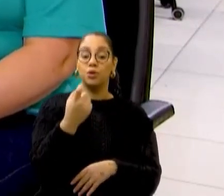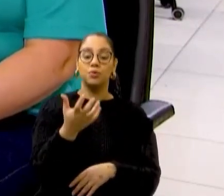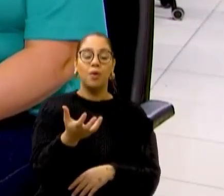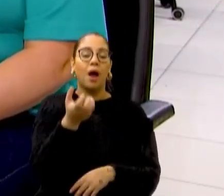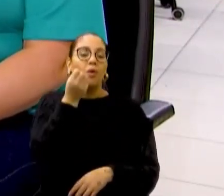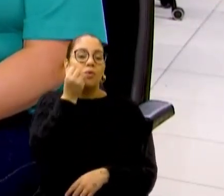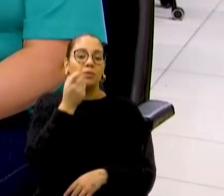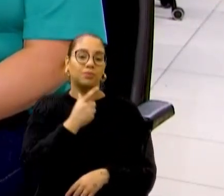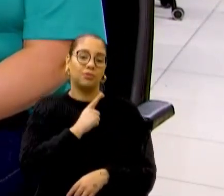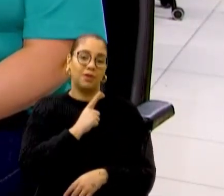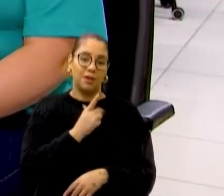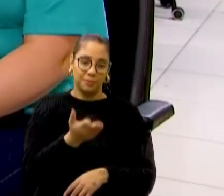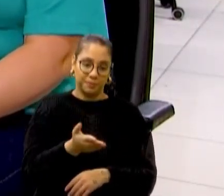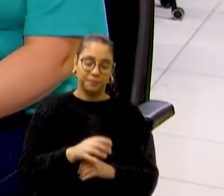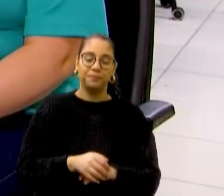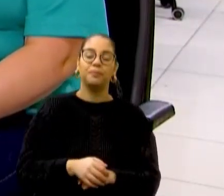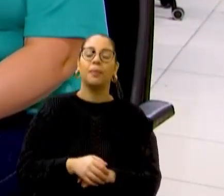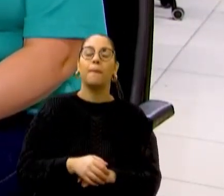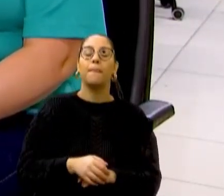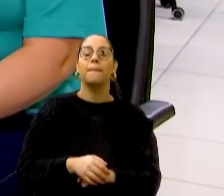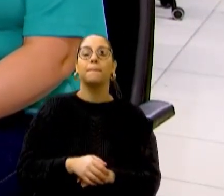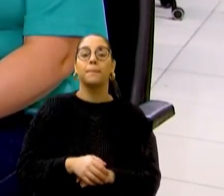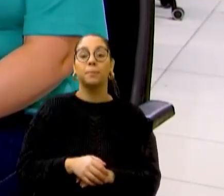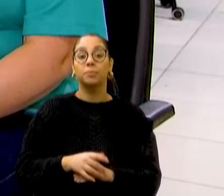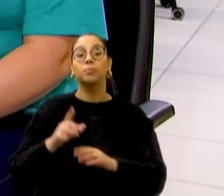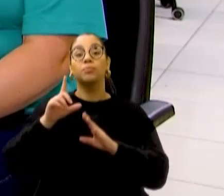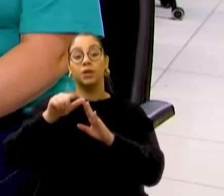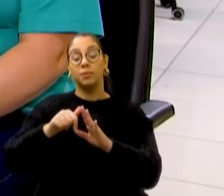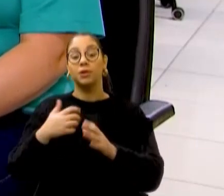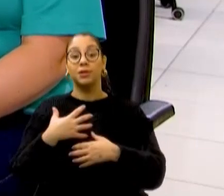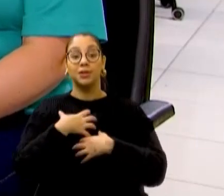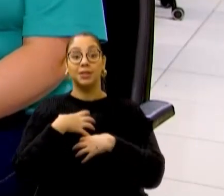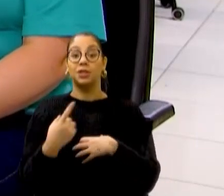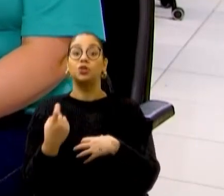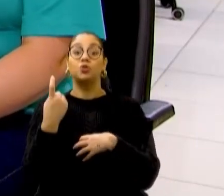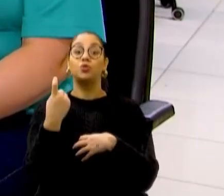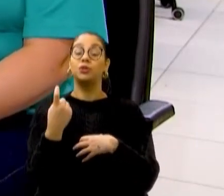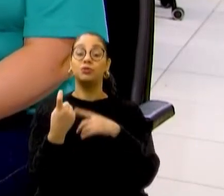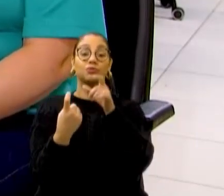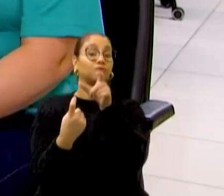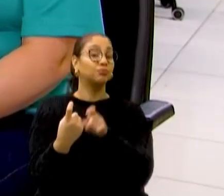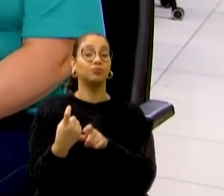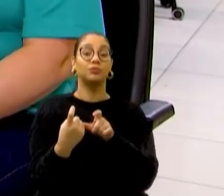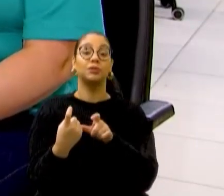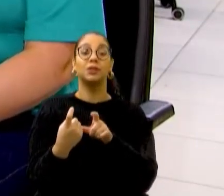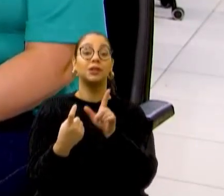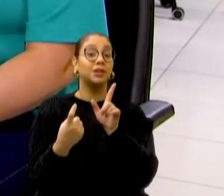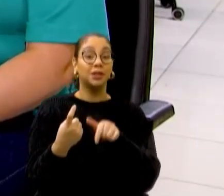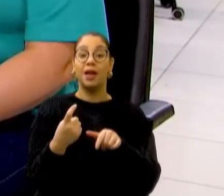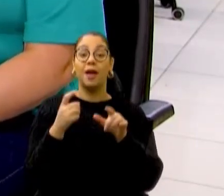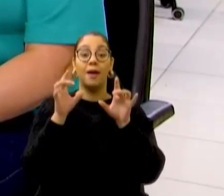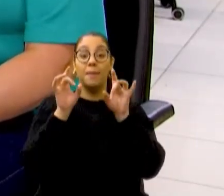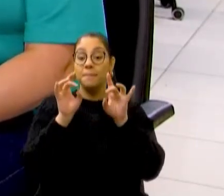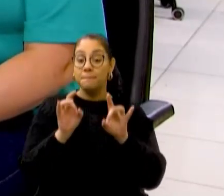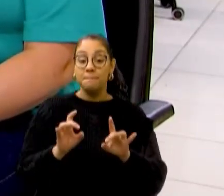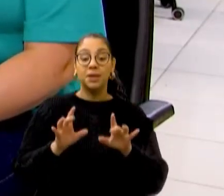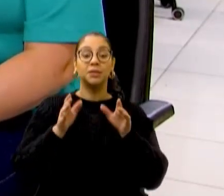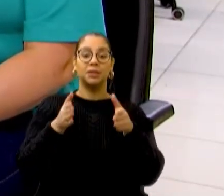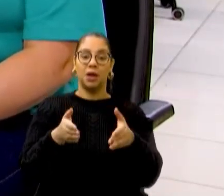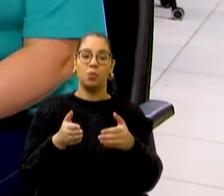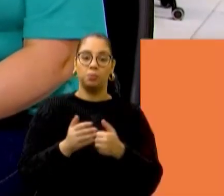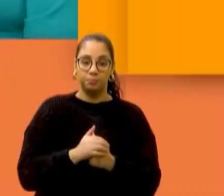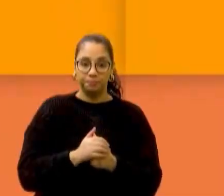que está sendo acolhido naquele momento a partir disso eles eles se sente o único né que é que é o nosso atendimento